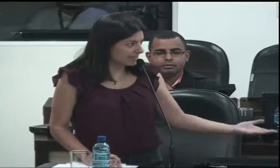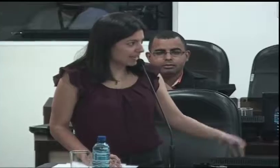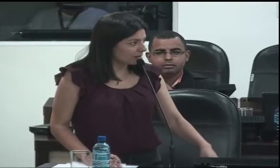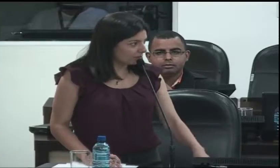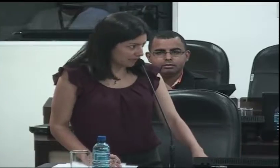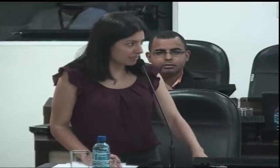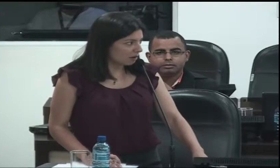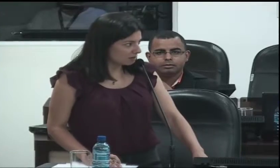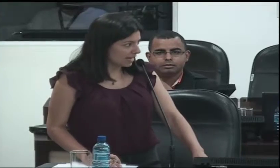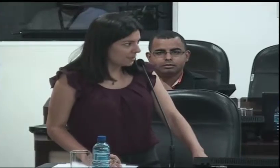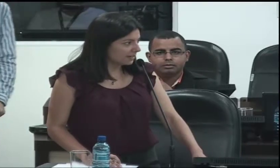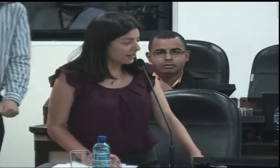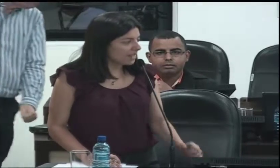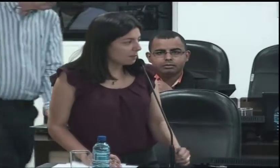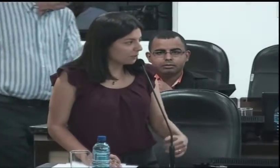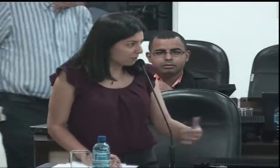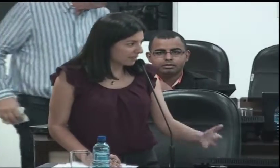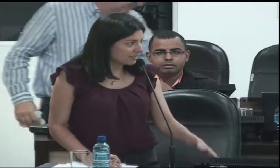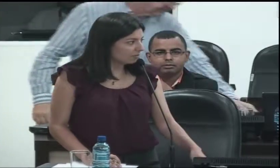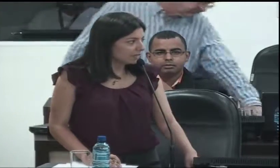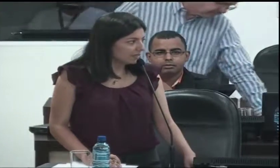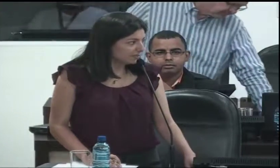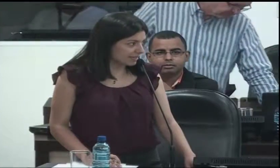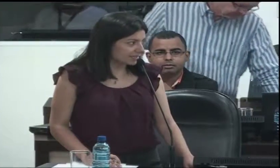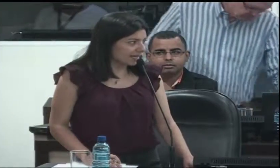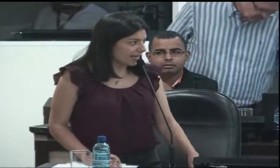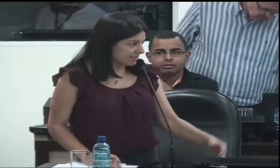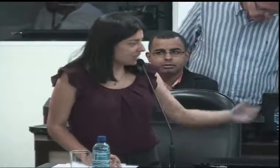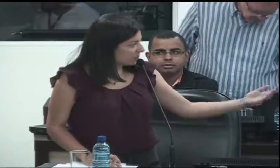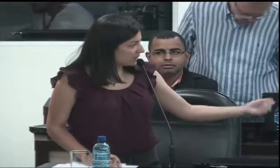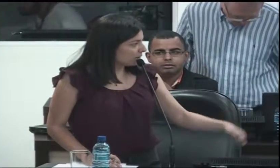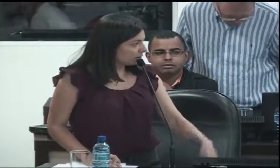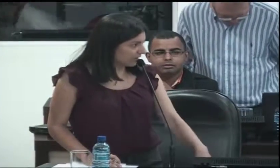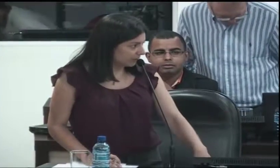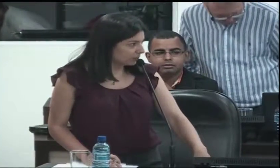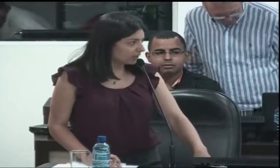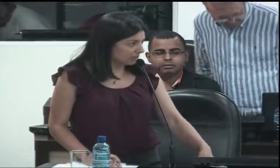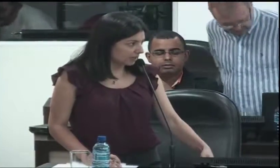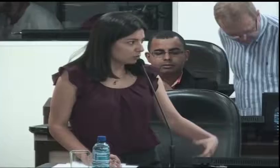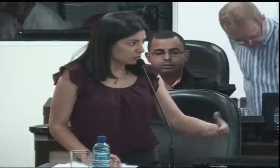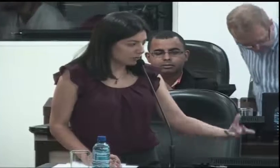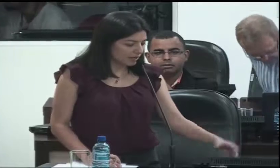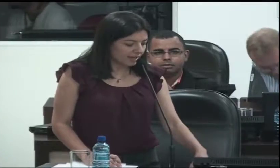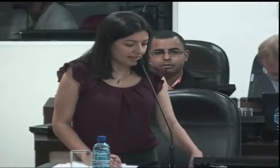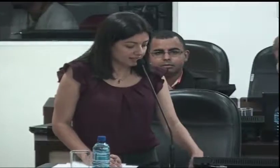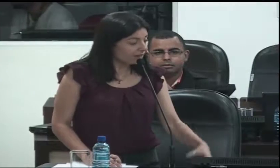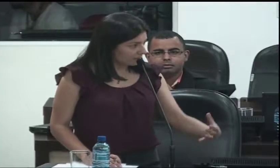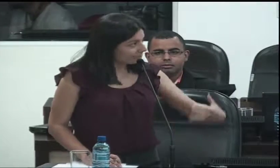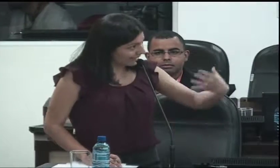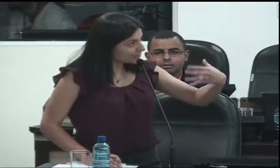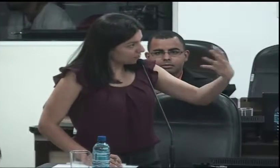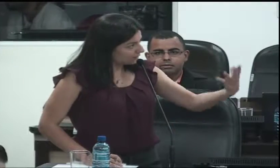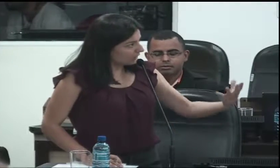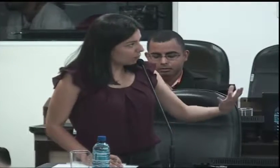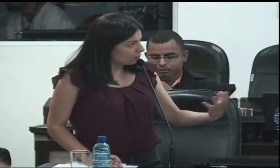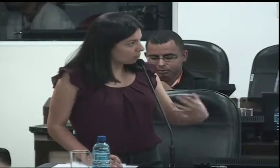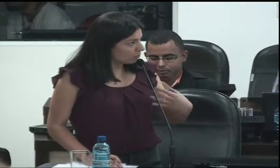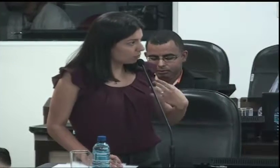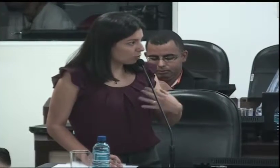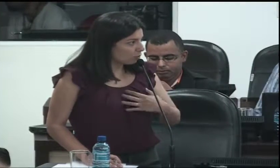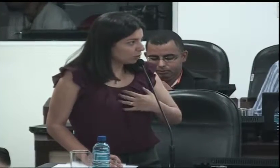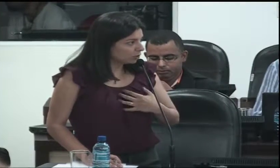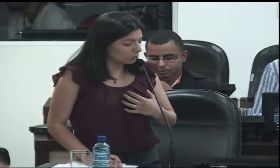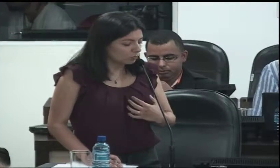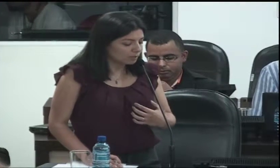Dr. Marcelo com relação ao Alzheimer, que é uma preocupação desta casa, em especial do vereador, que tanto se valeu desta bandeira